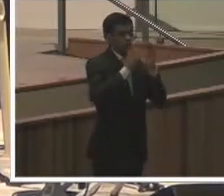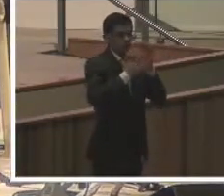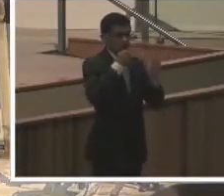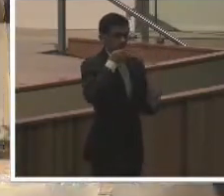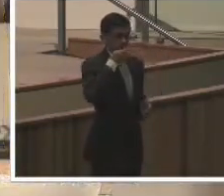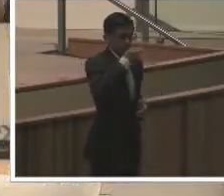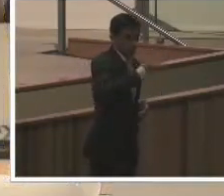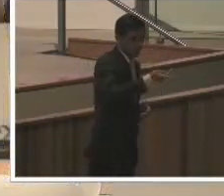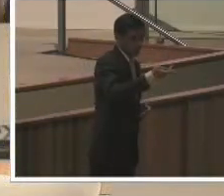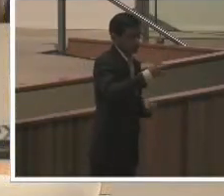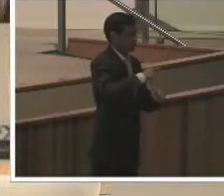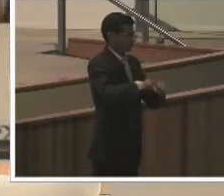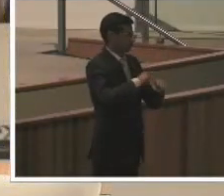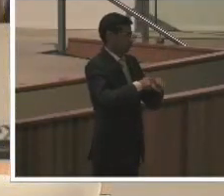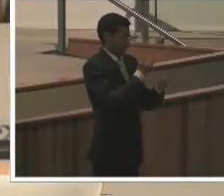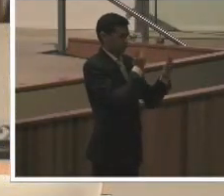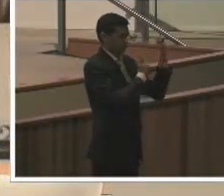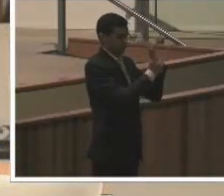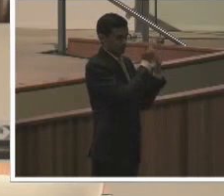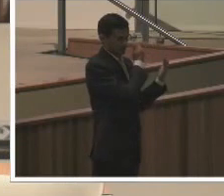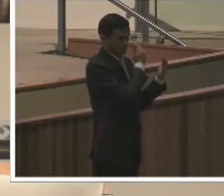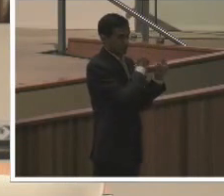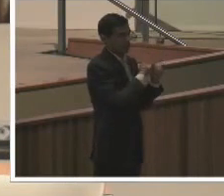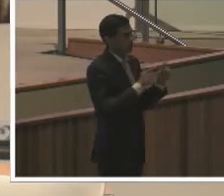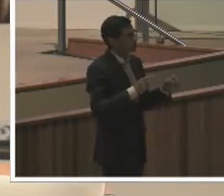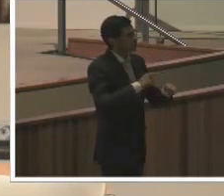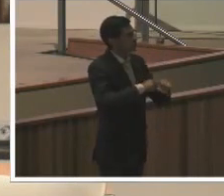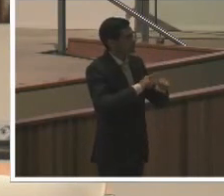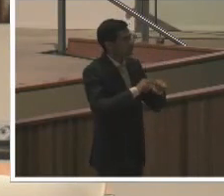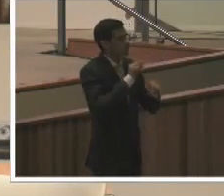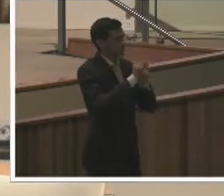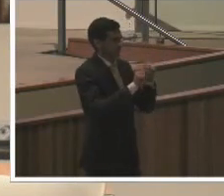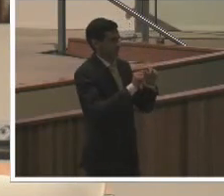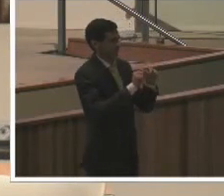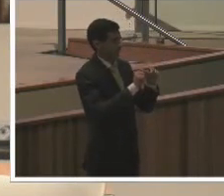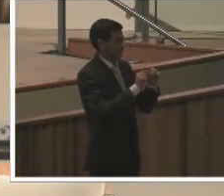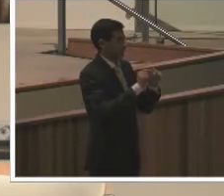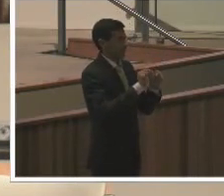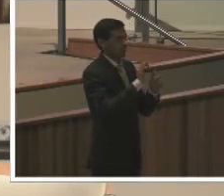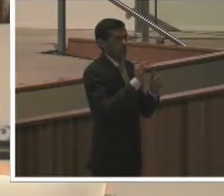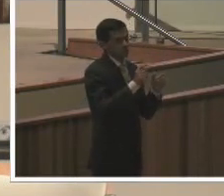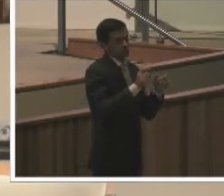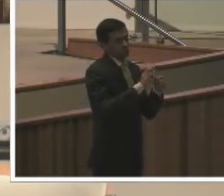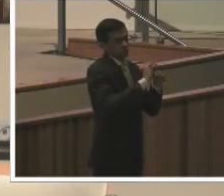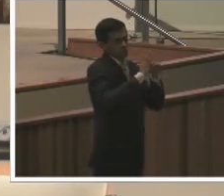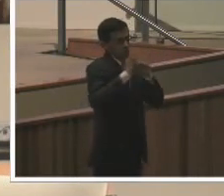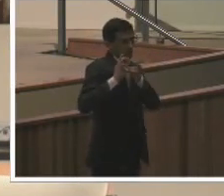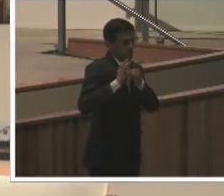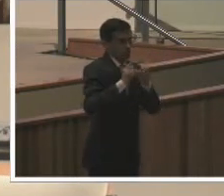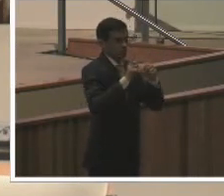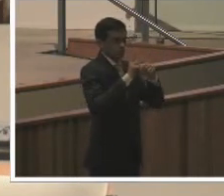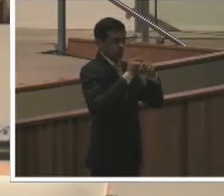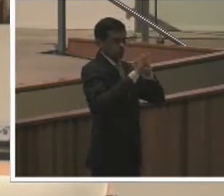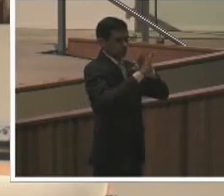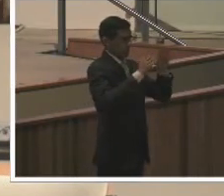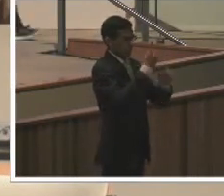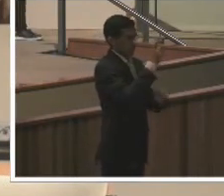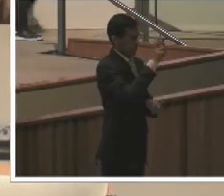contar nessa ocasião. Nessa ocasião, desse contexto de Lucas